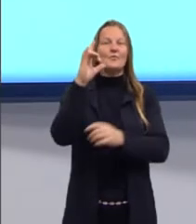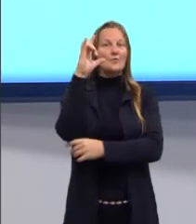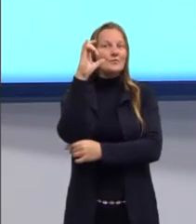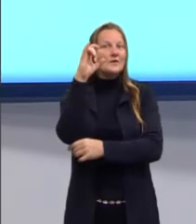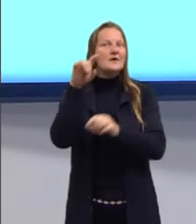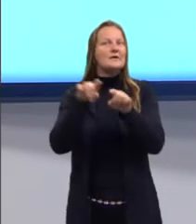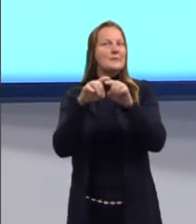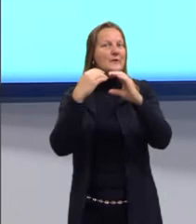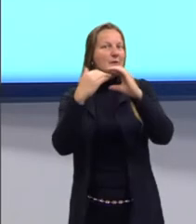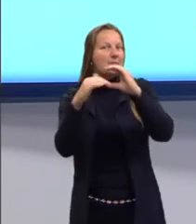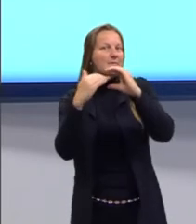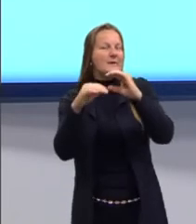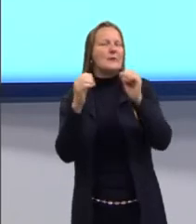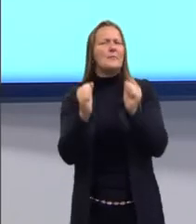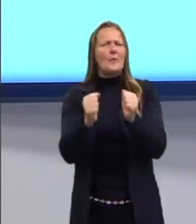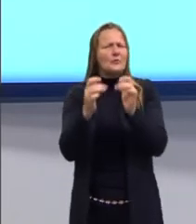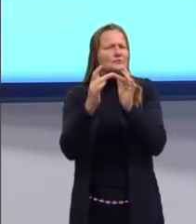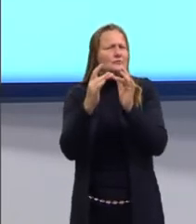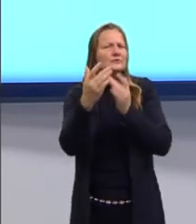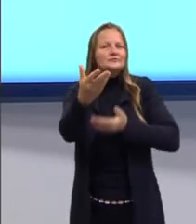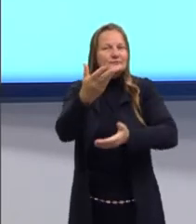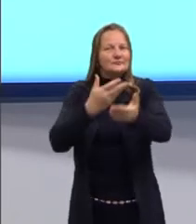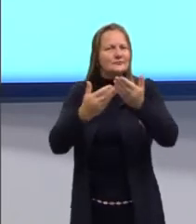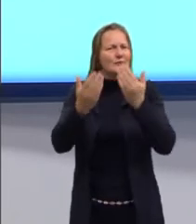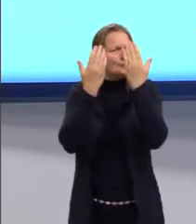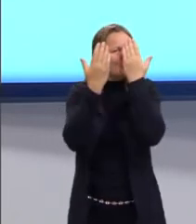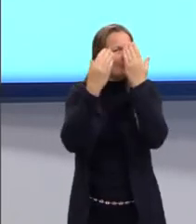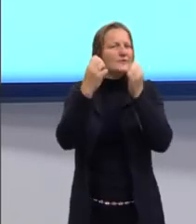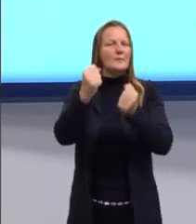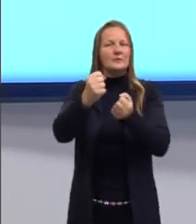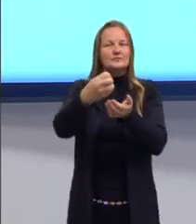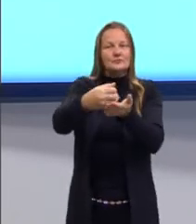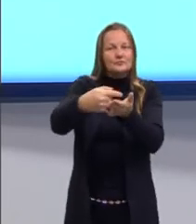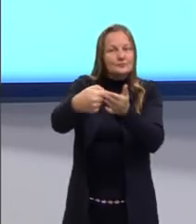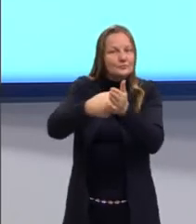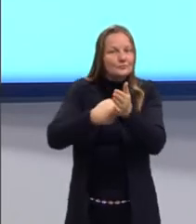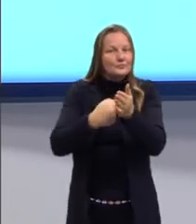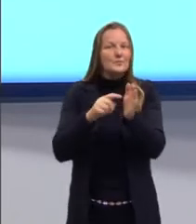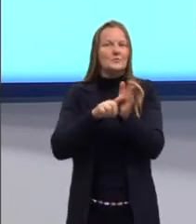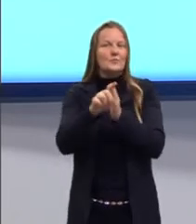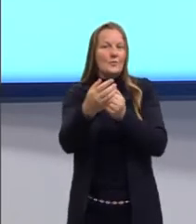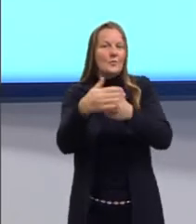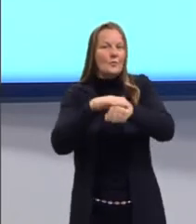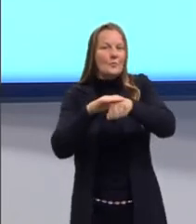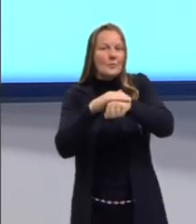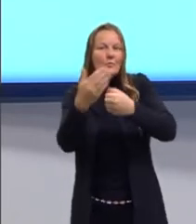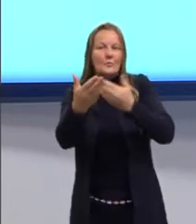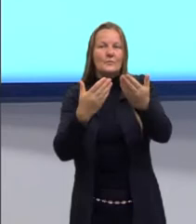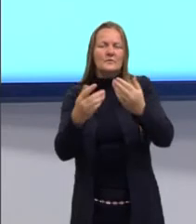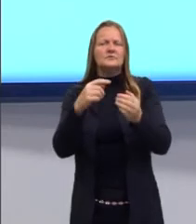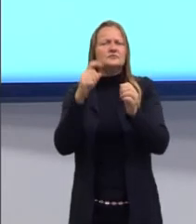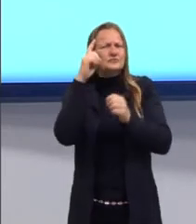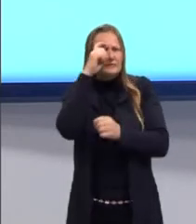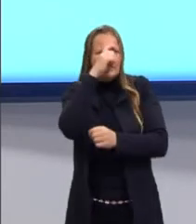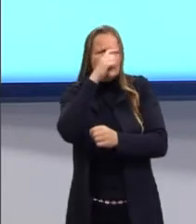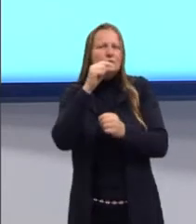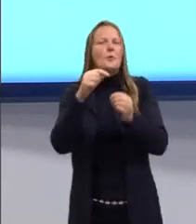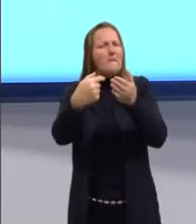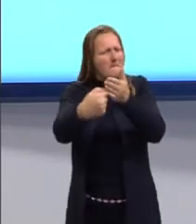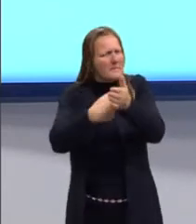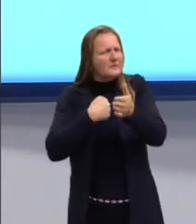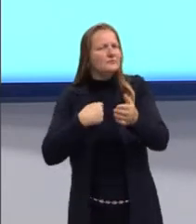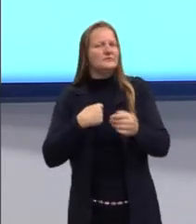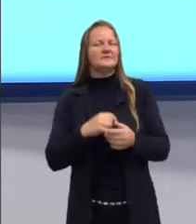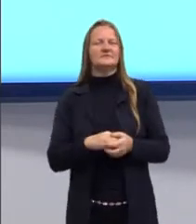queiram entrar em contato tirar dúvidas até enviar uma questão que vocês tenham dificuldade e ali